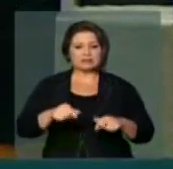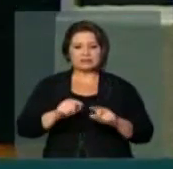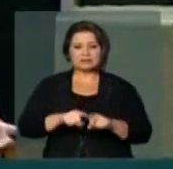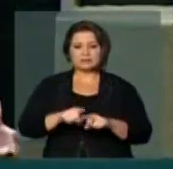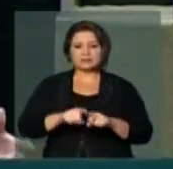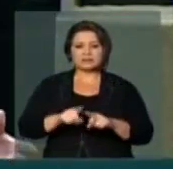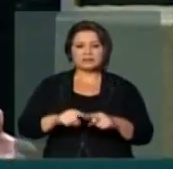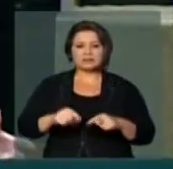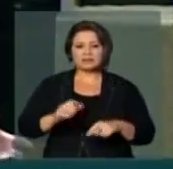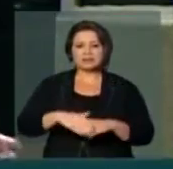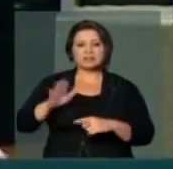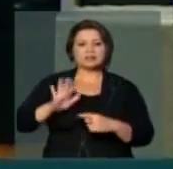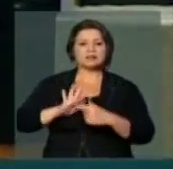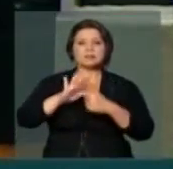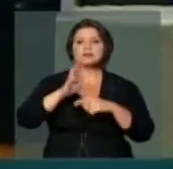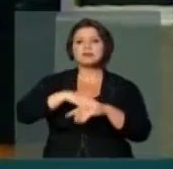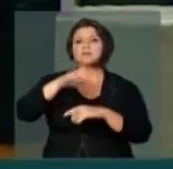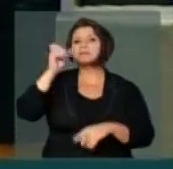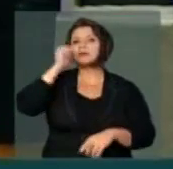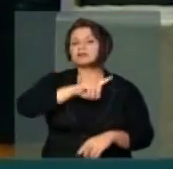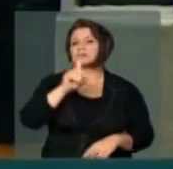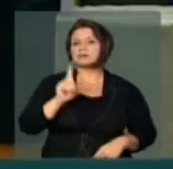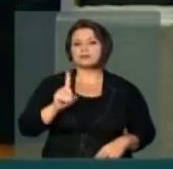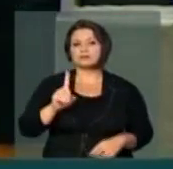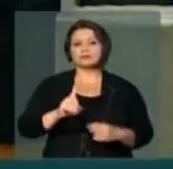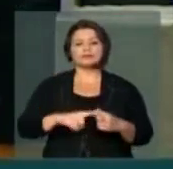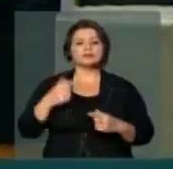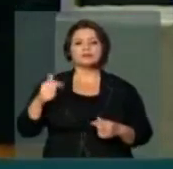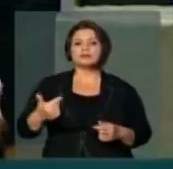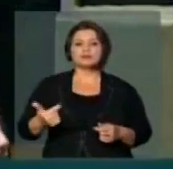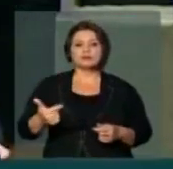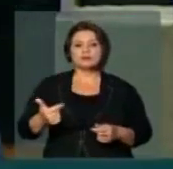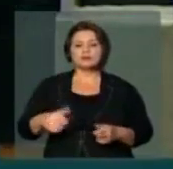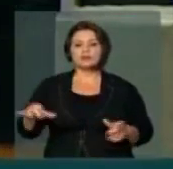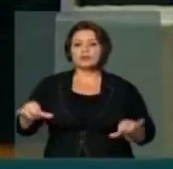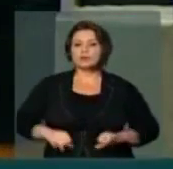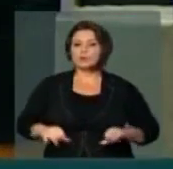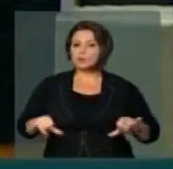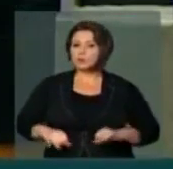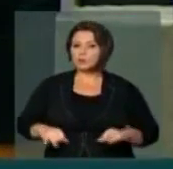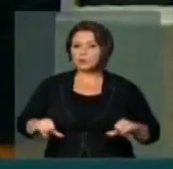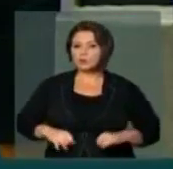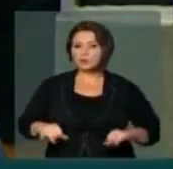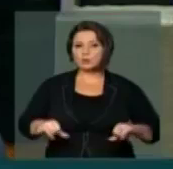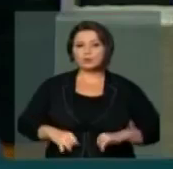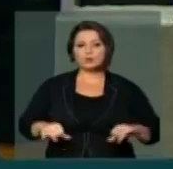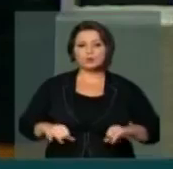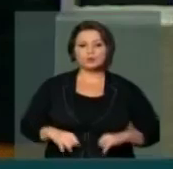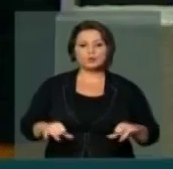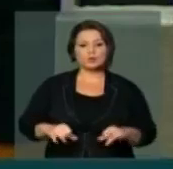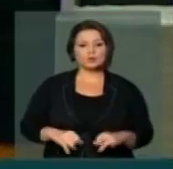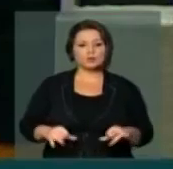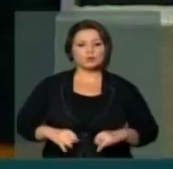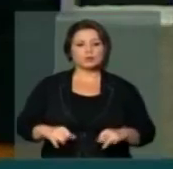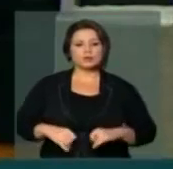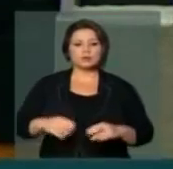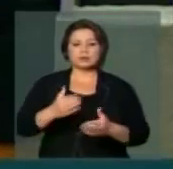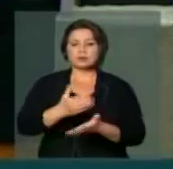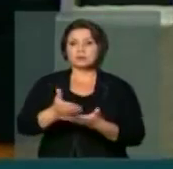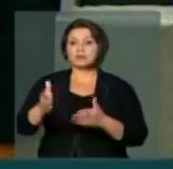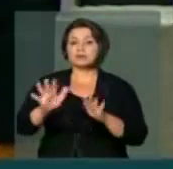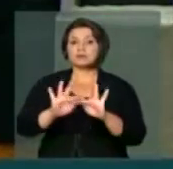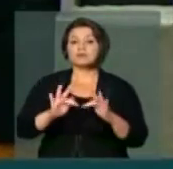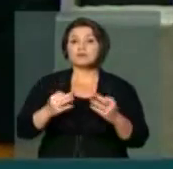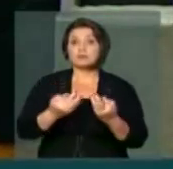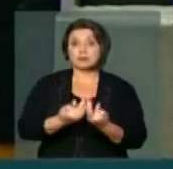fazer campeonato de dificuldade, porque não existe dor maior para aquelas pessoas que perderam os seus